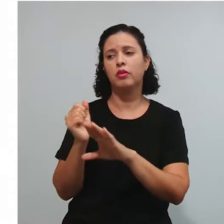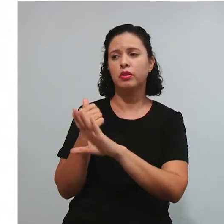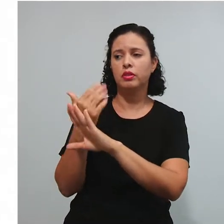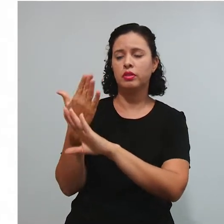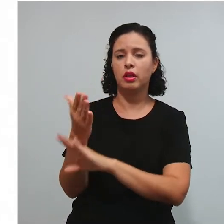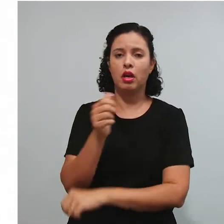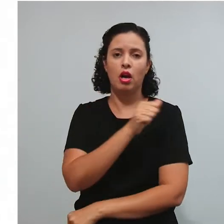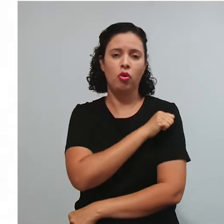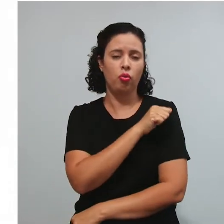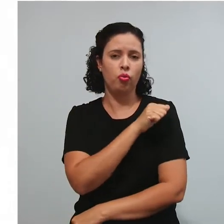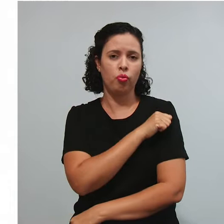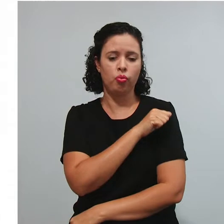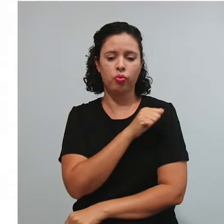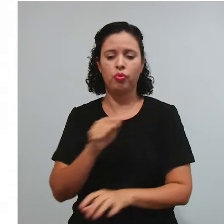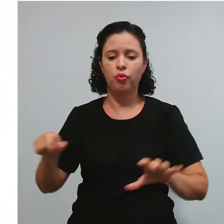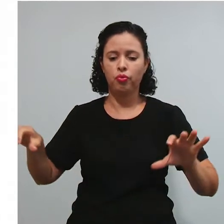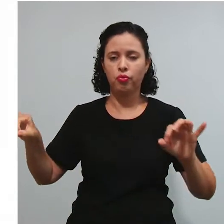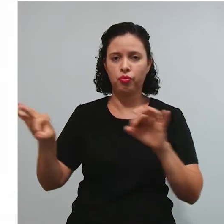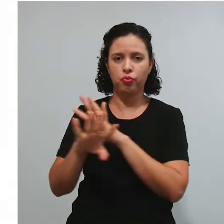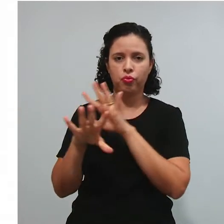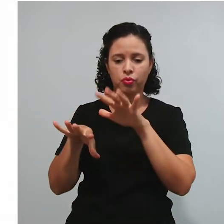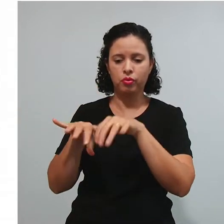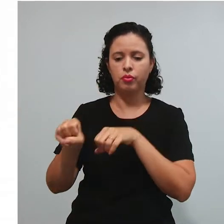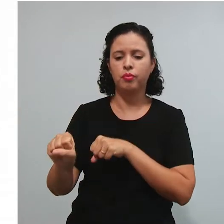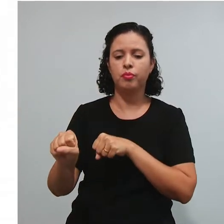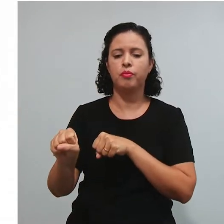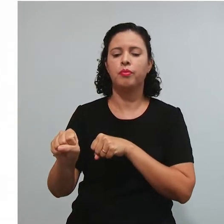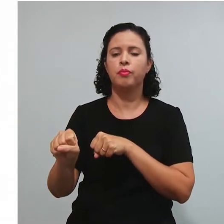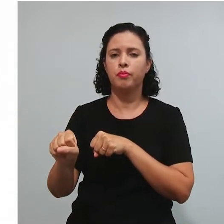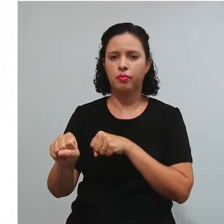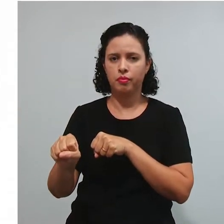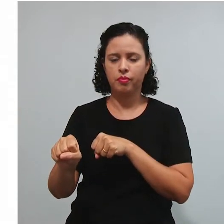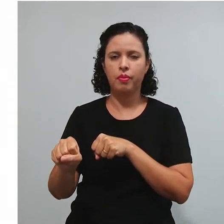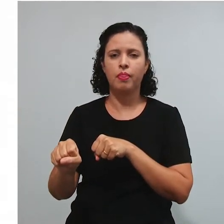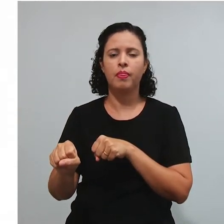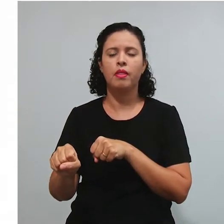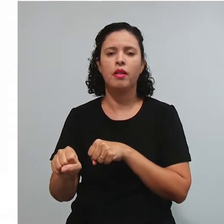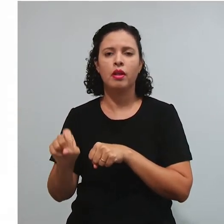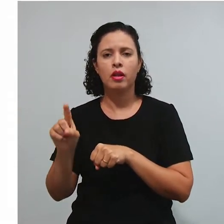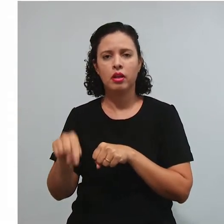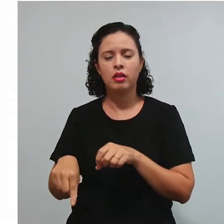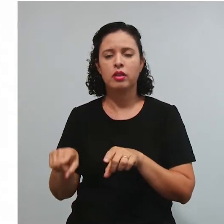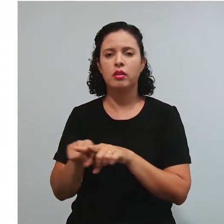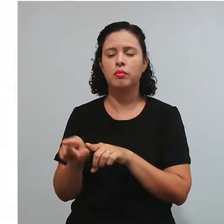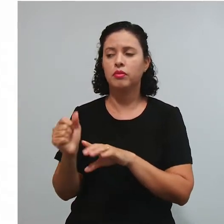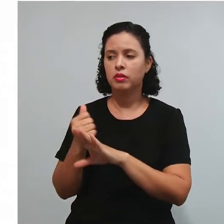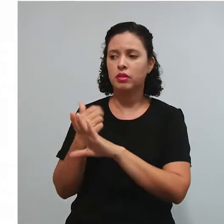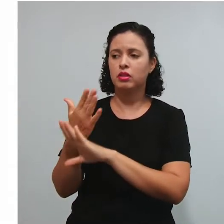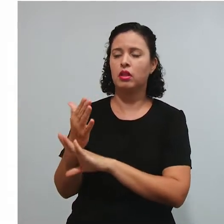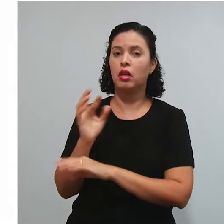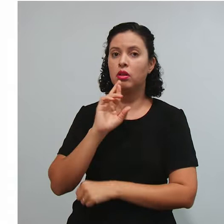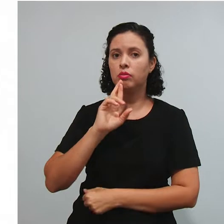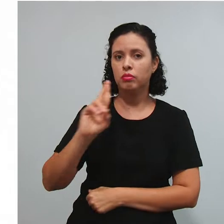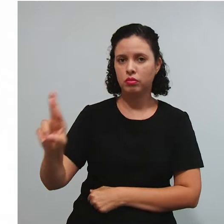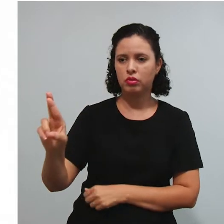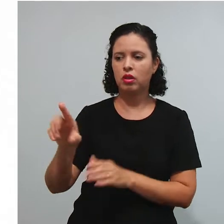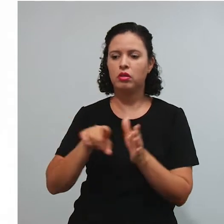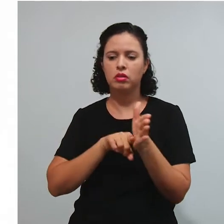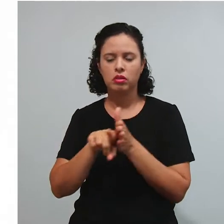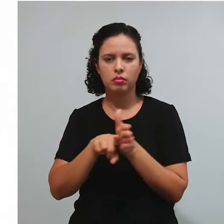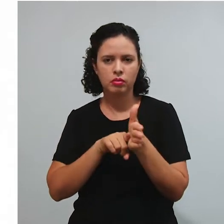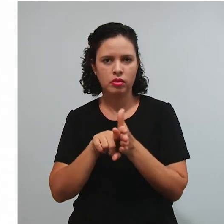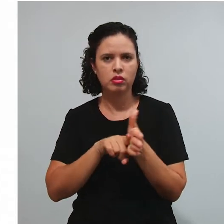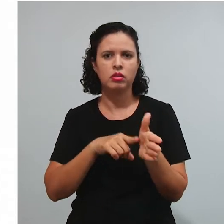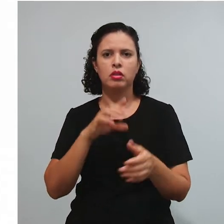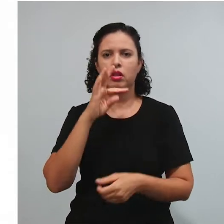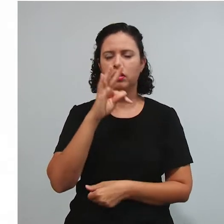também estudantes, vai sair pessoas formadas, né? Vai sair resultado das